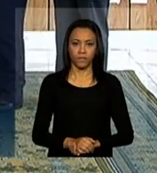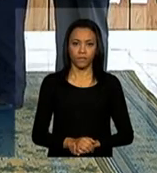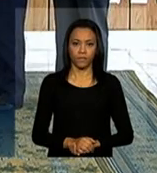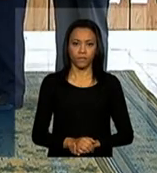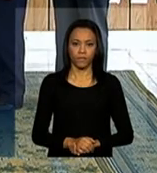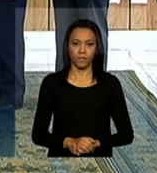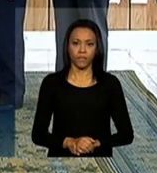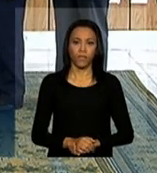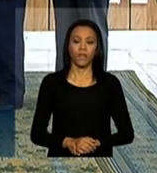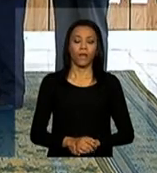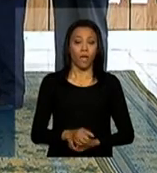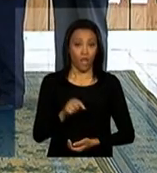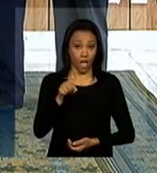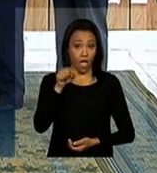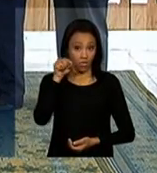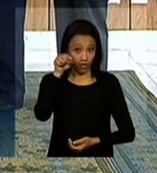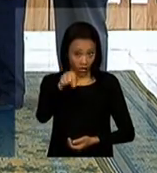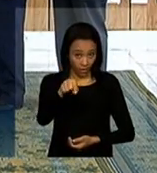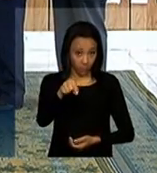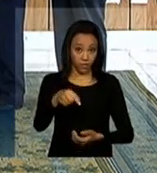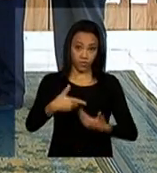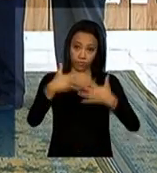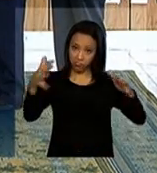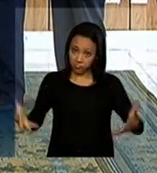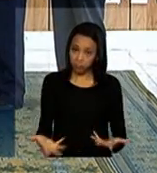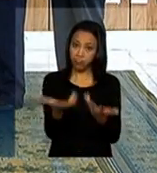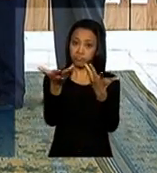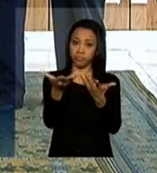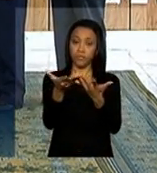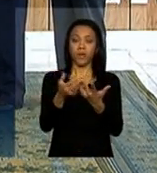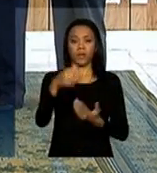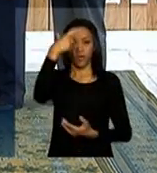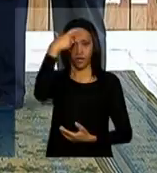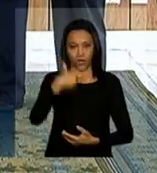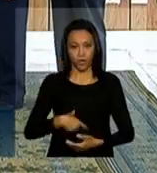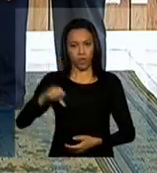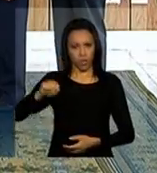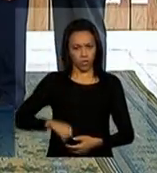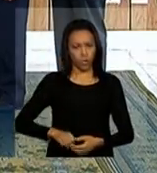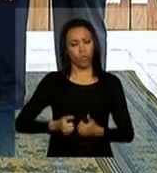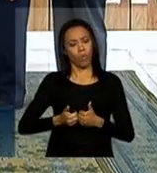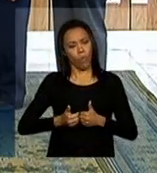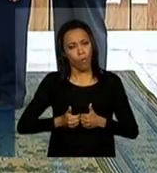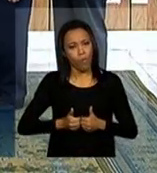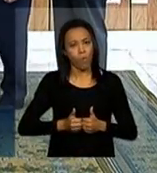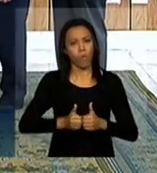É a partir dessa cerimônia que o embaixador dá início às suas funções